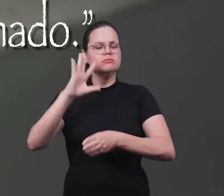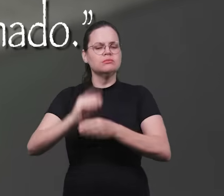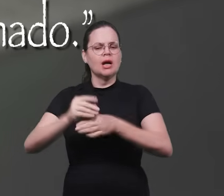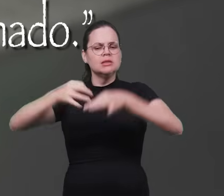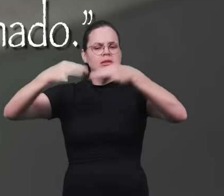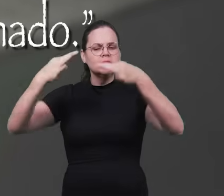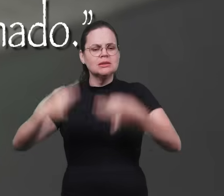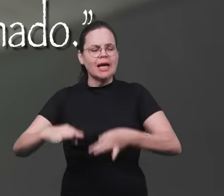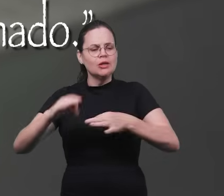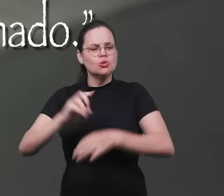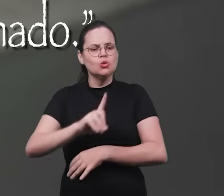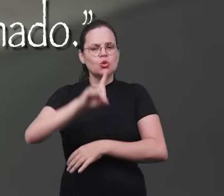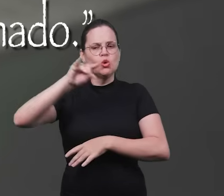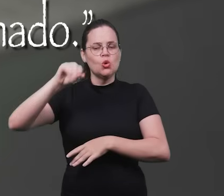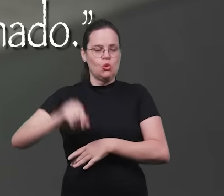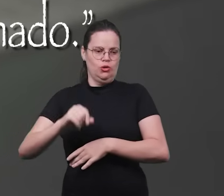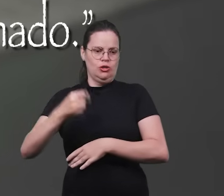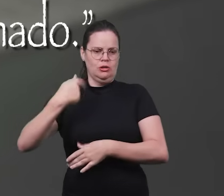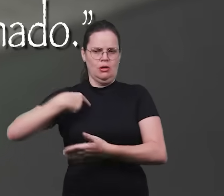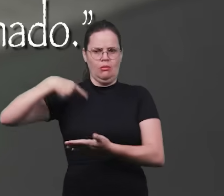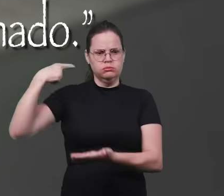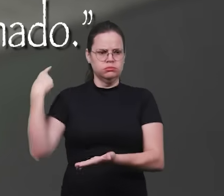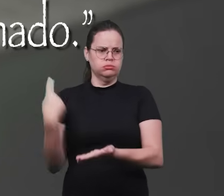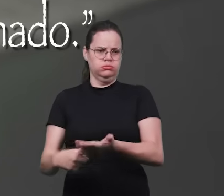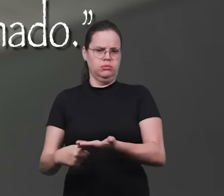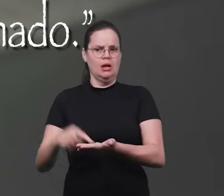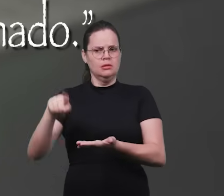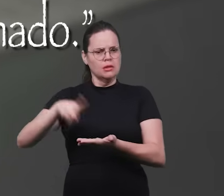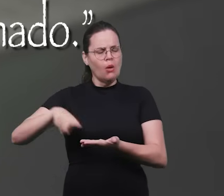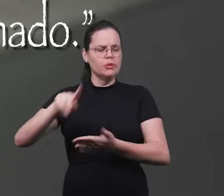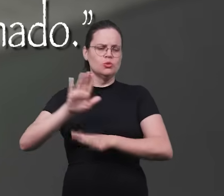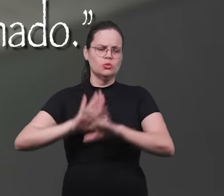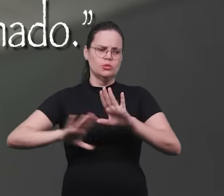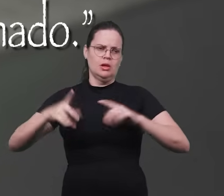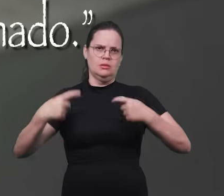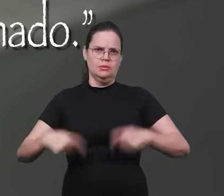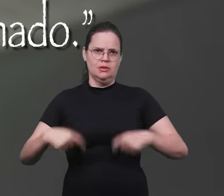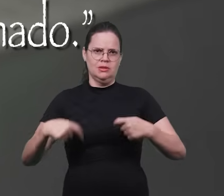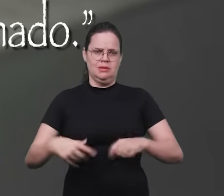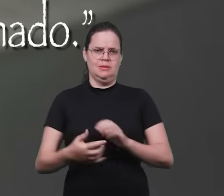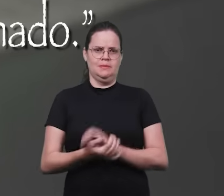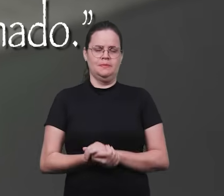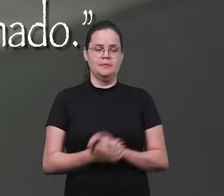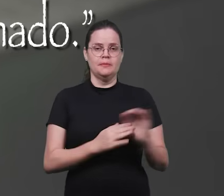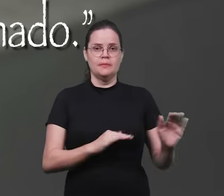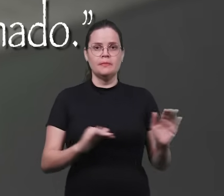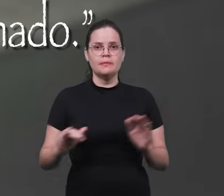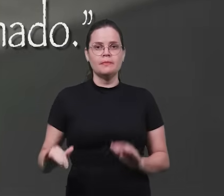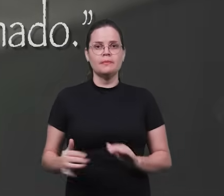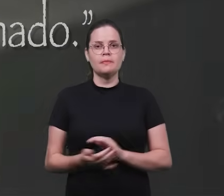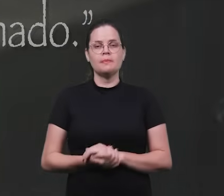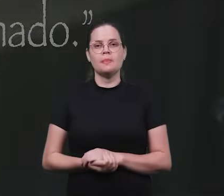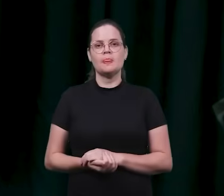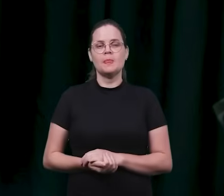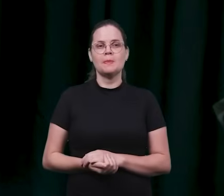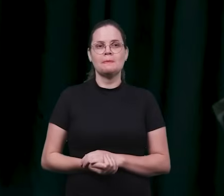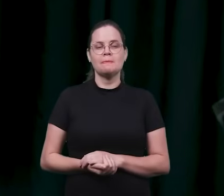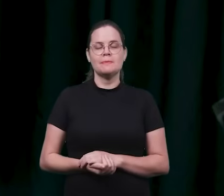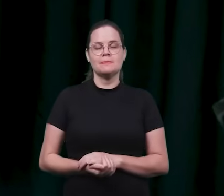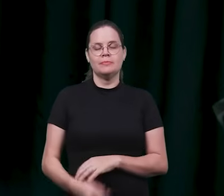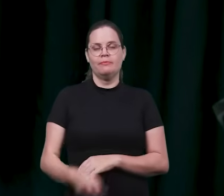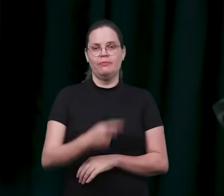mas oferecer a seu tempo determinado. Pastor Diniz, aqui nós vamos